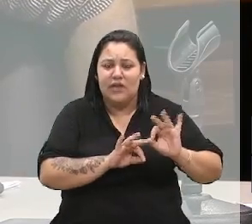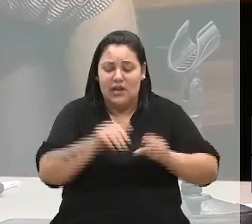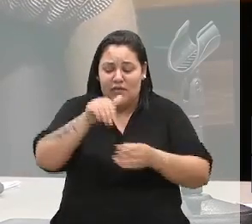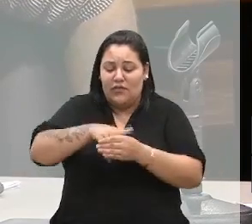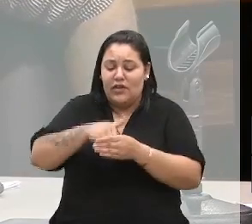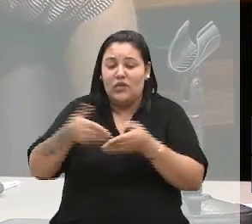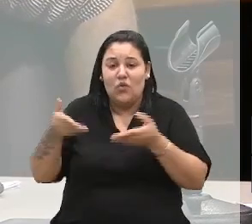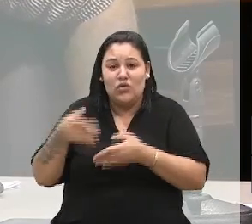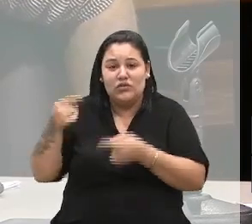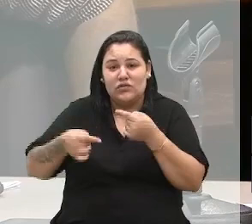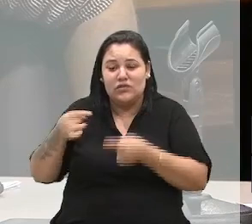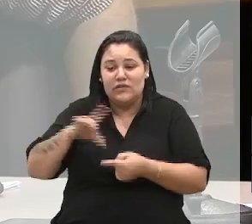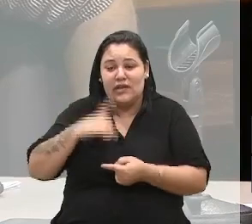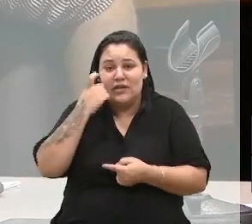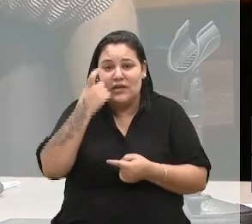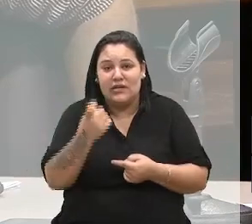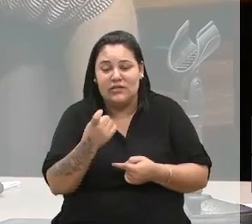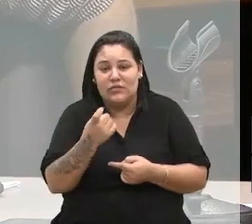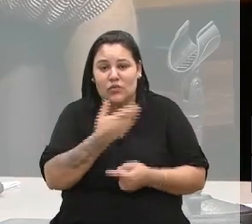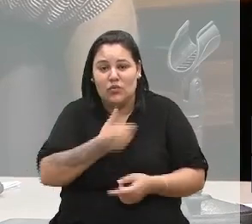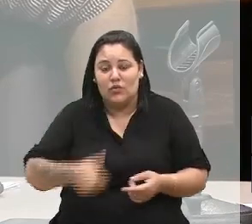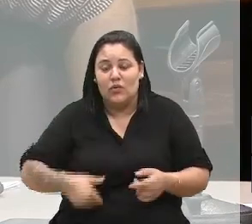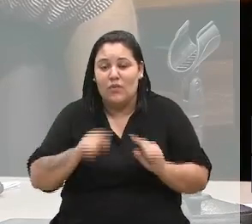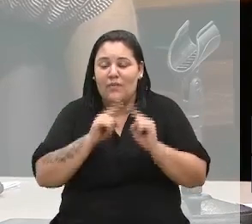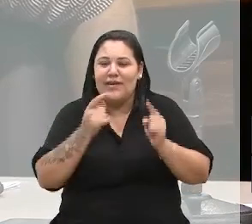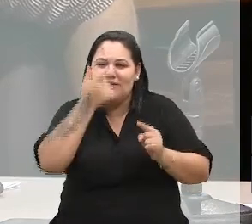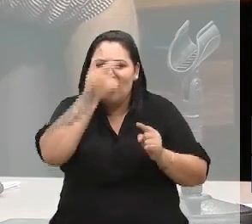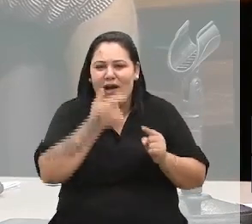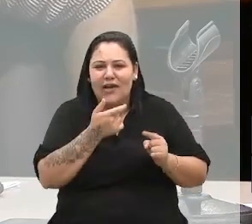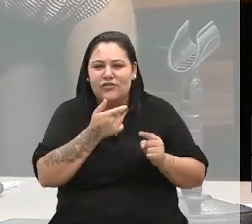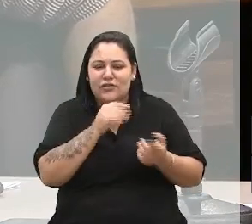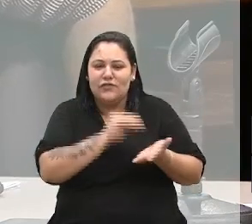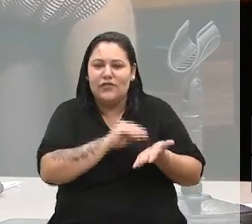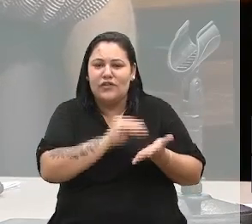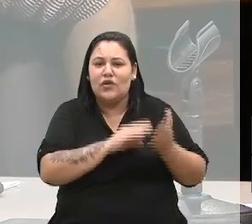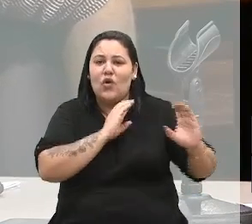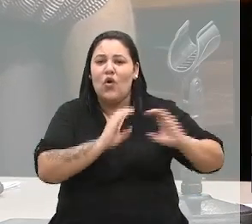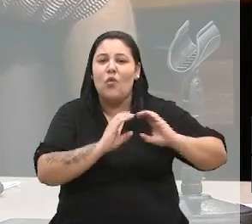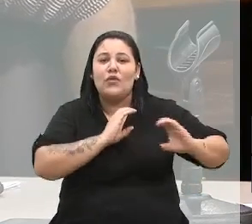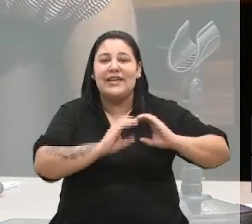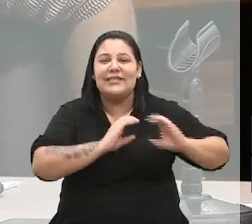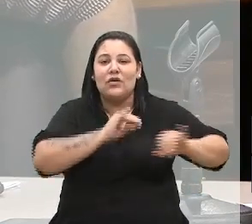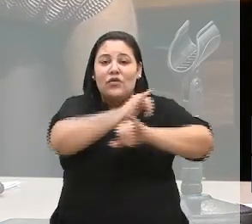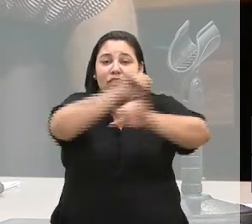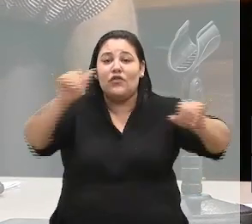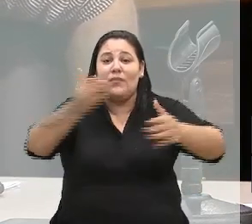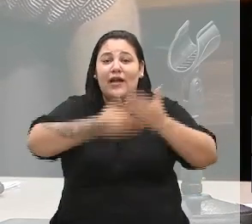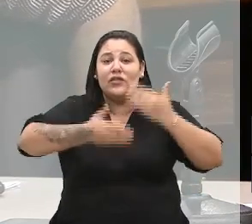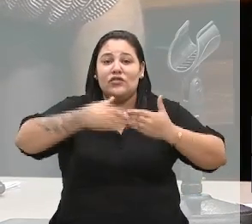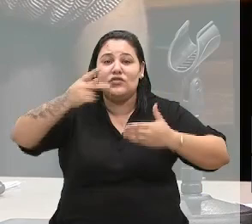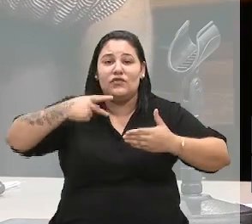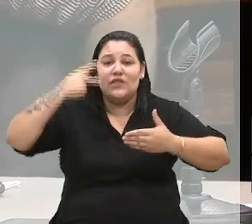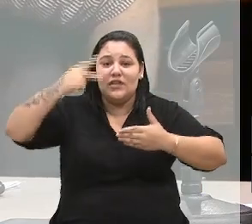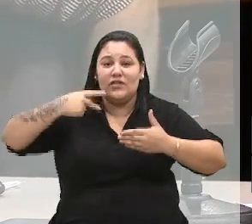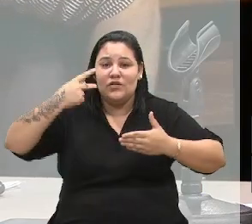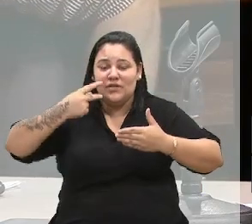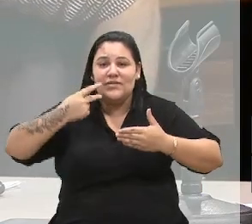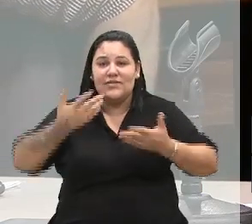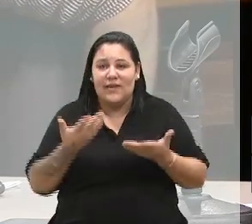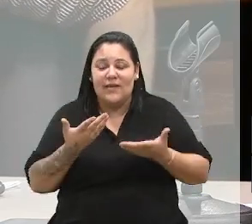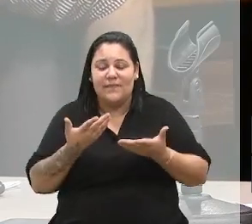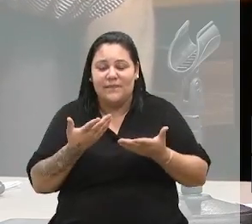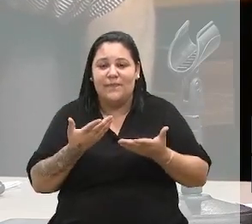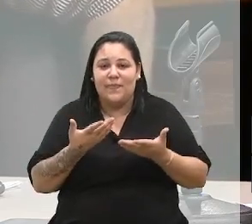discussão, tem interesse público. Mas eu acho que faltou talvez comunicação de informar todos os vereadores para passar na maior tranquilidade,